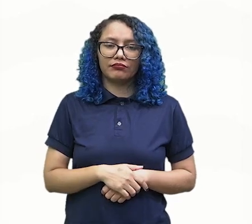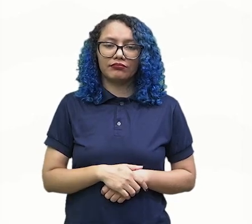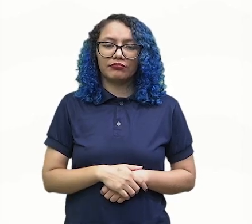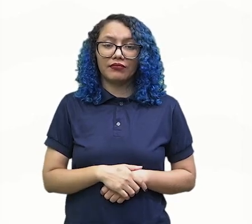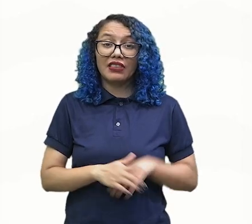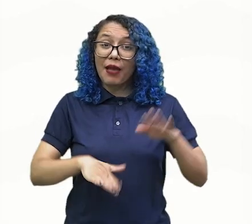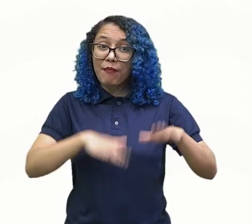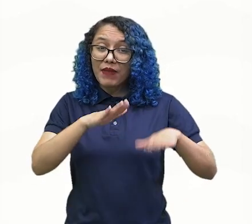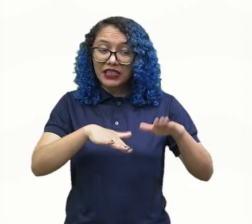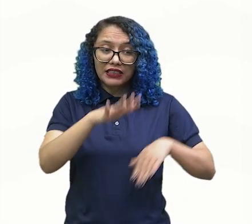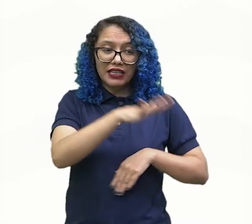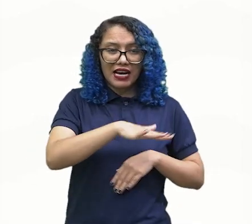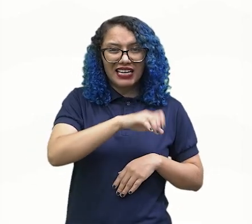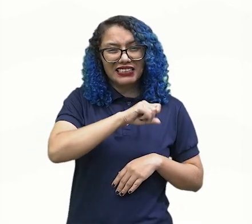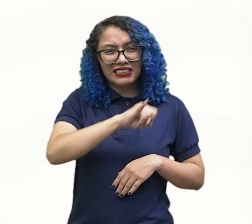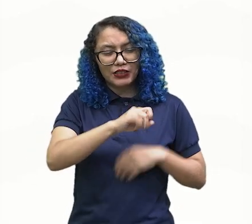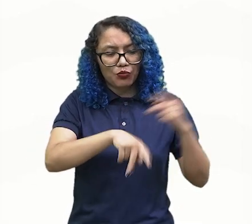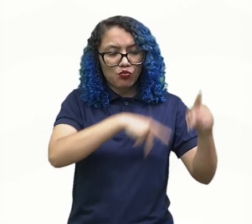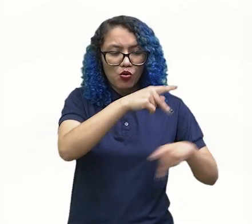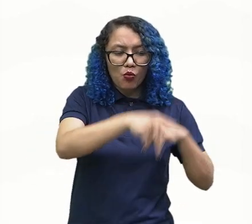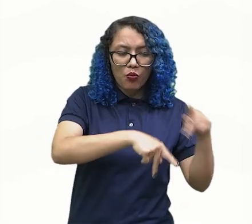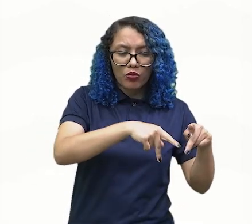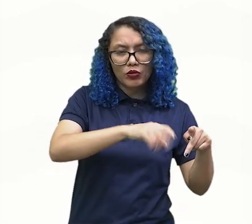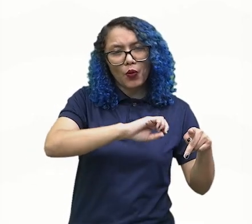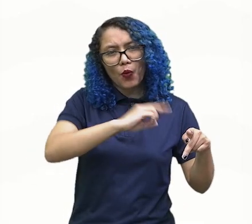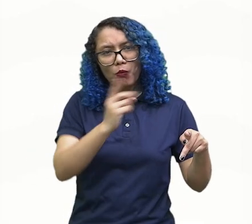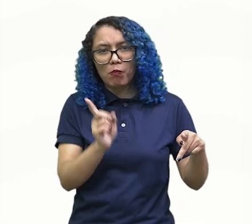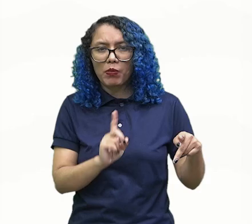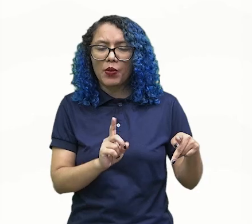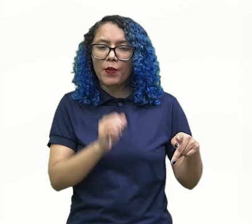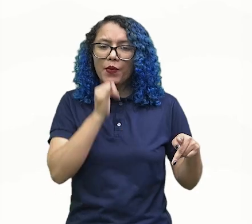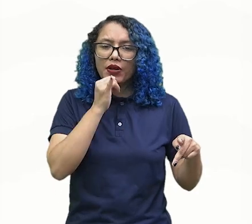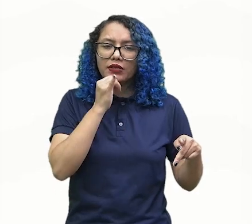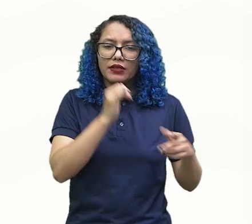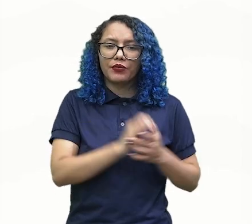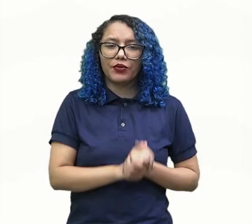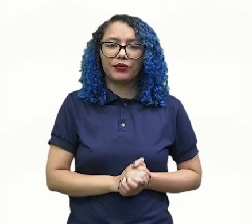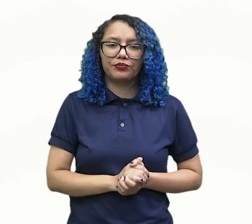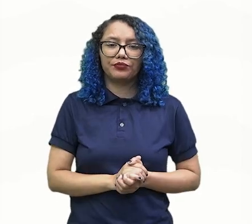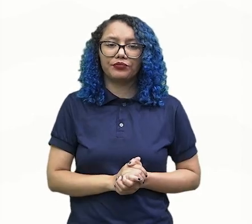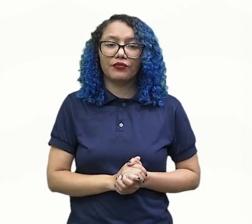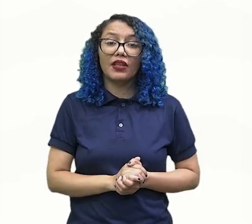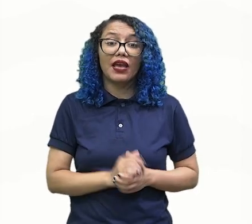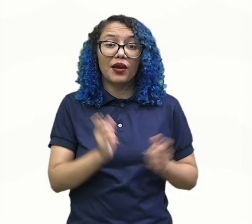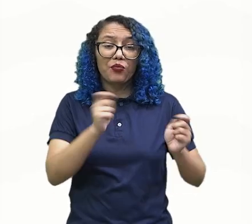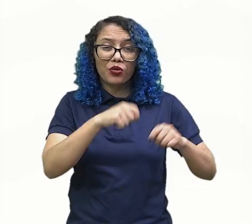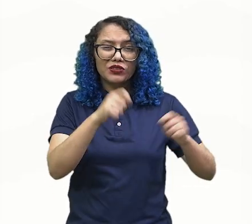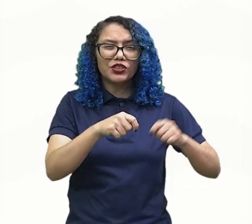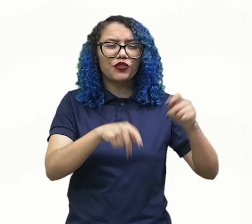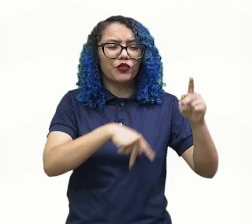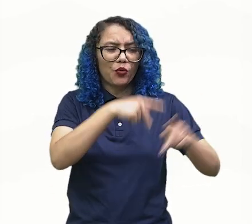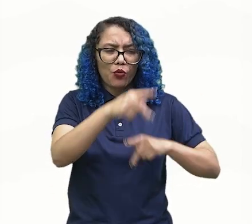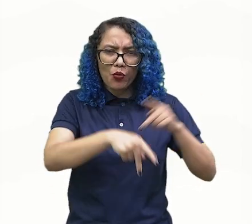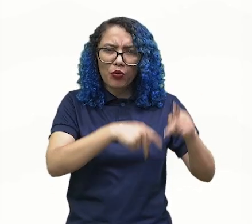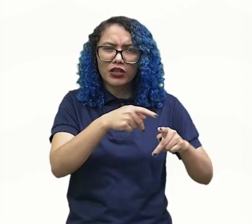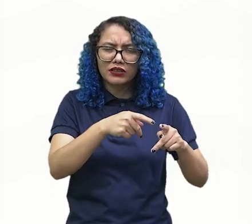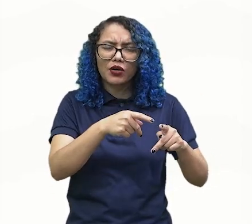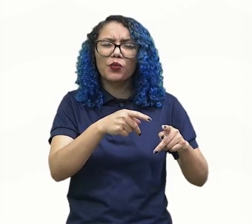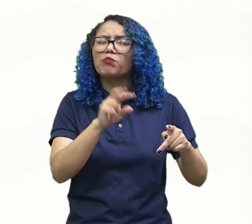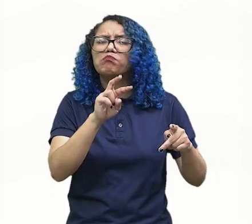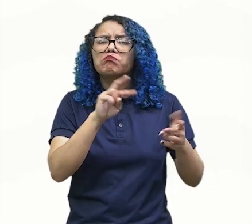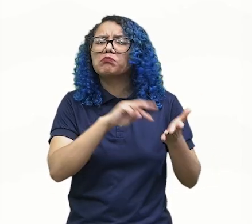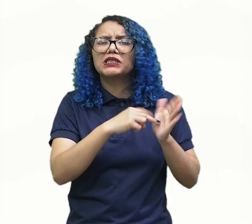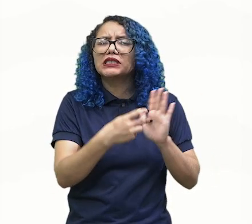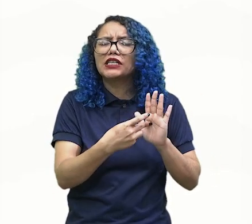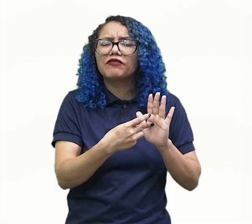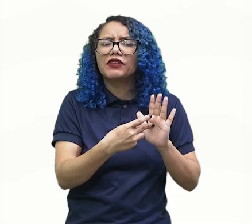área é povoada ou não. Então, o que que pode ocorrer aqui? Uma alta densidade demográfica, que